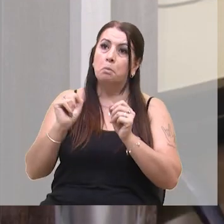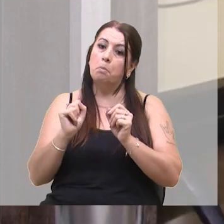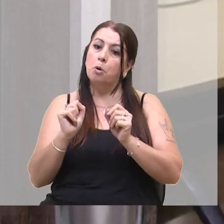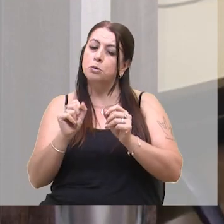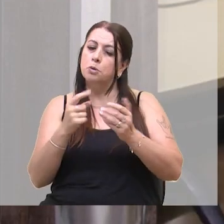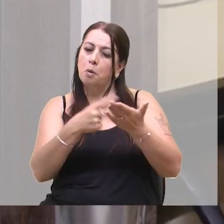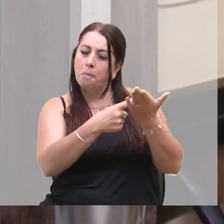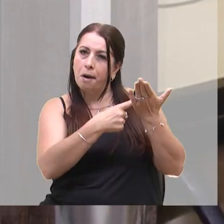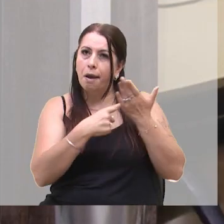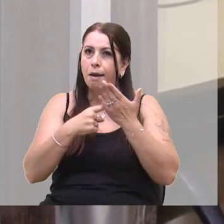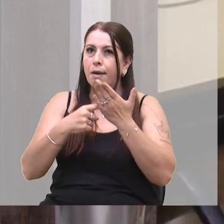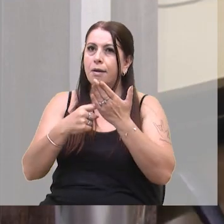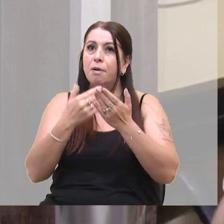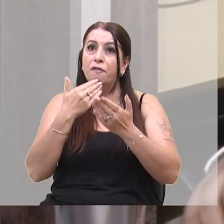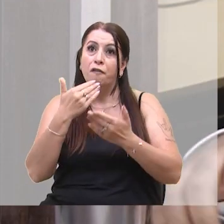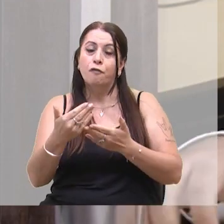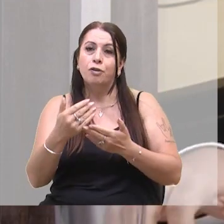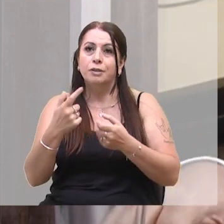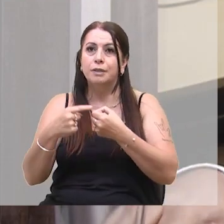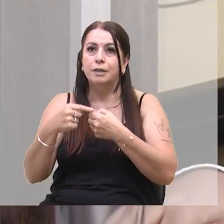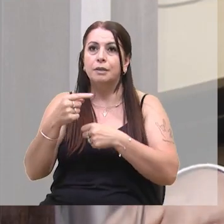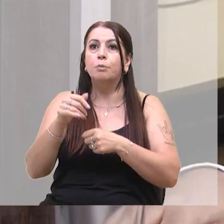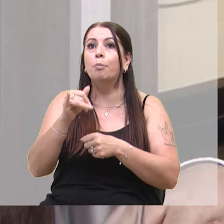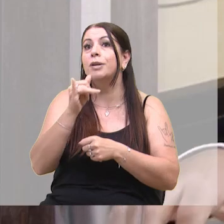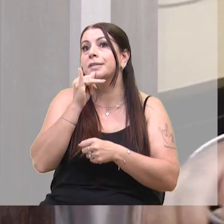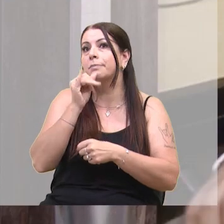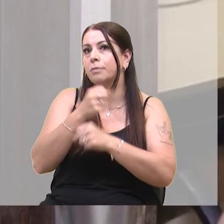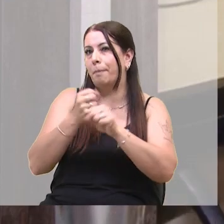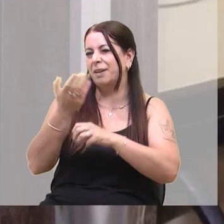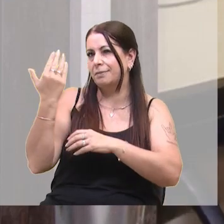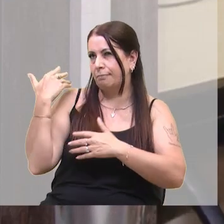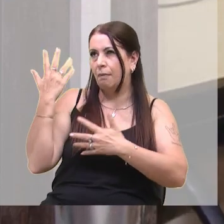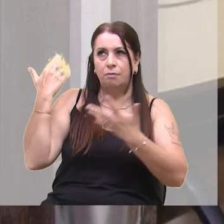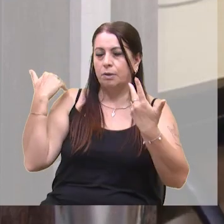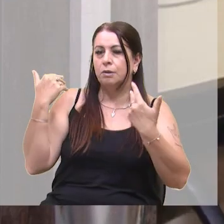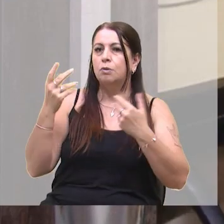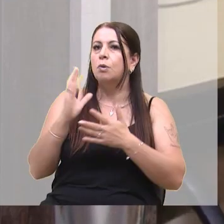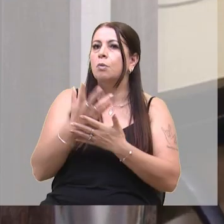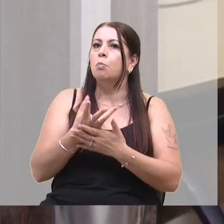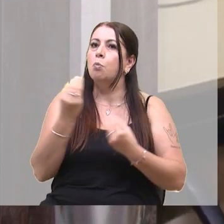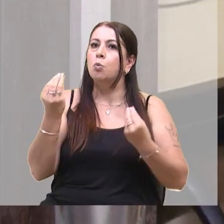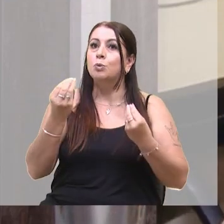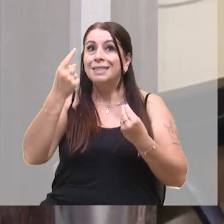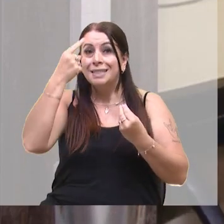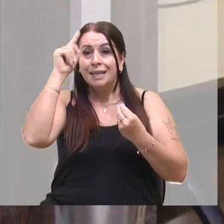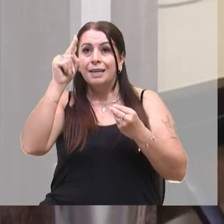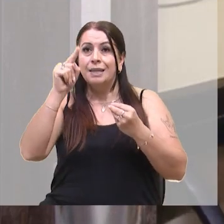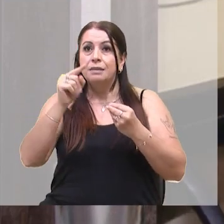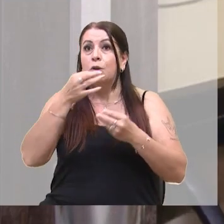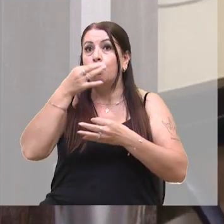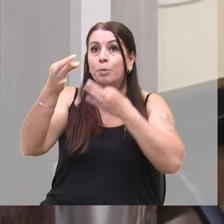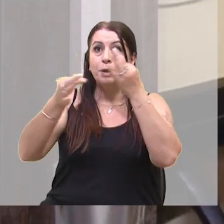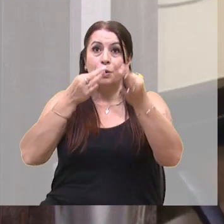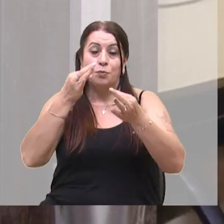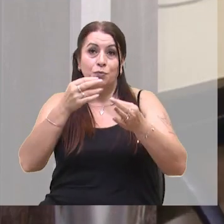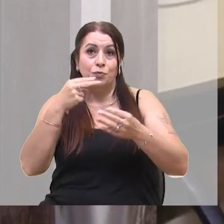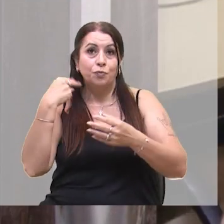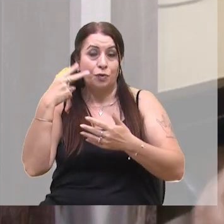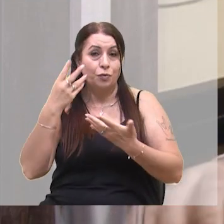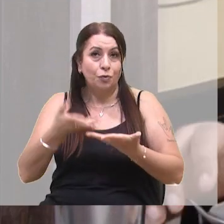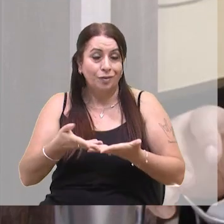interessantes para que o Legislativo possa articular com o Executivo em favor da cidade. Por exemplo, no passado, muitas das